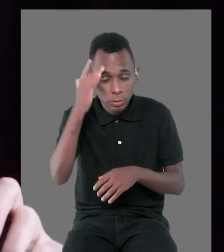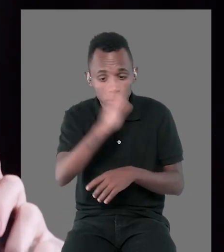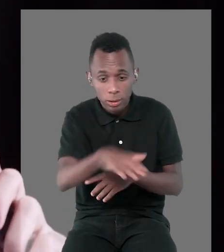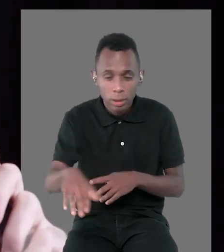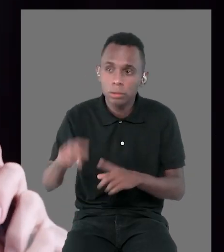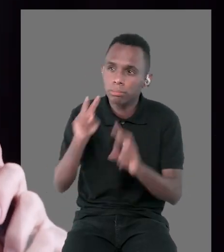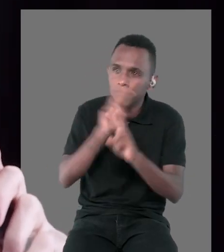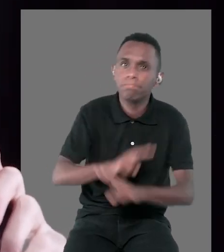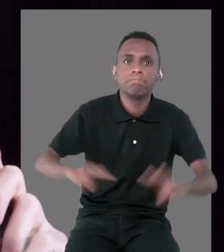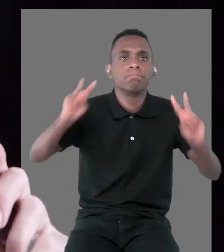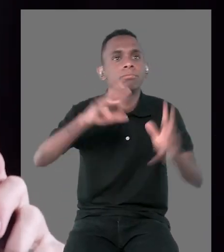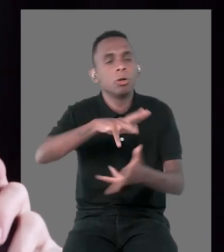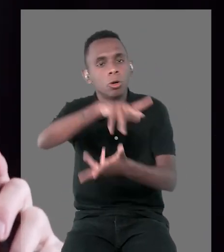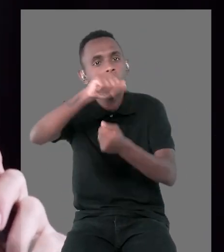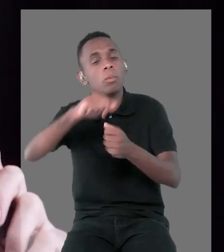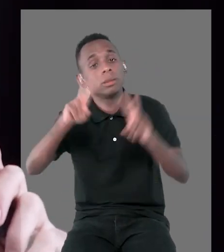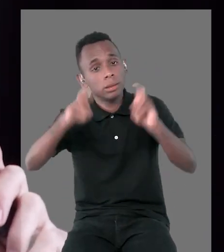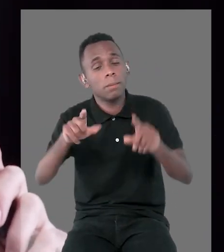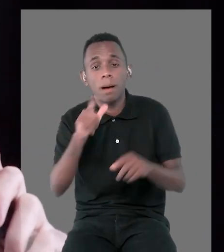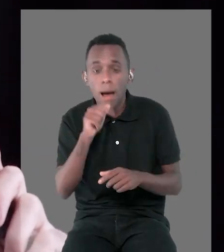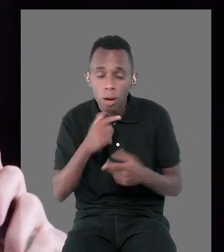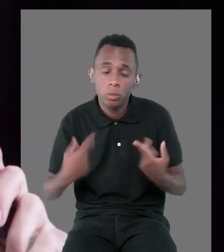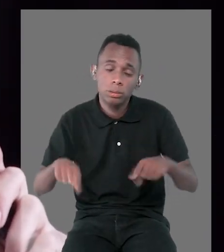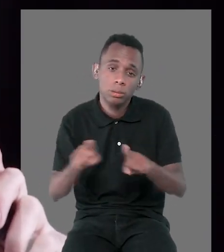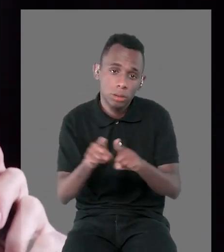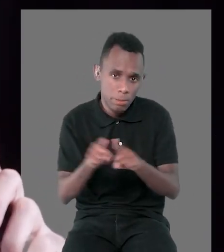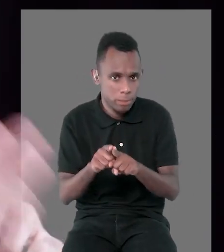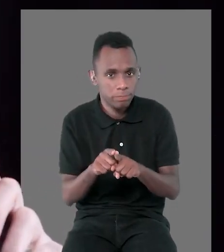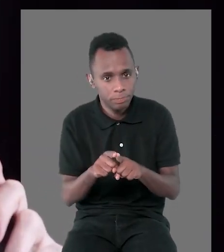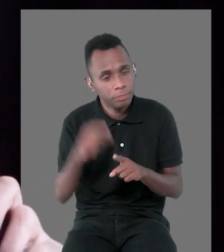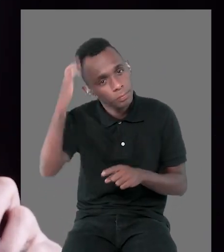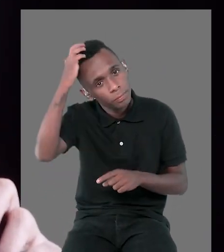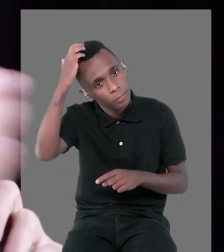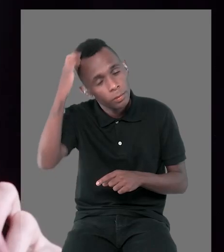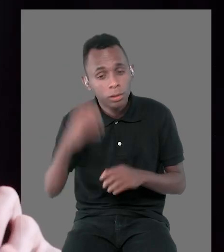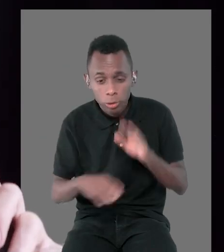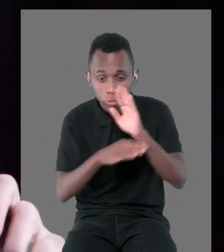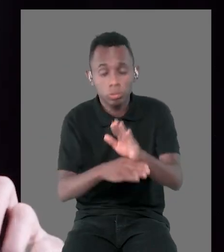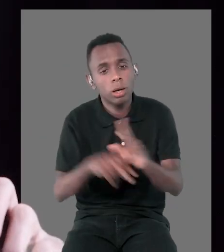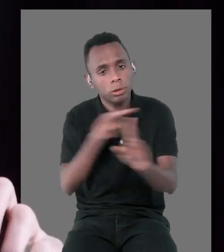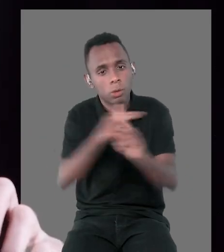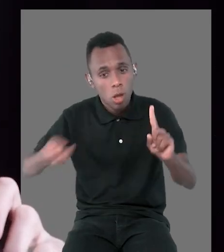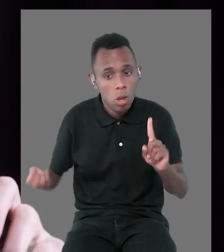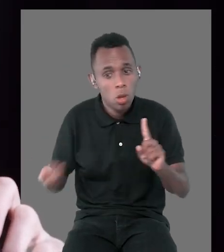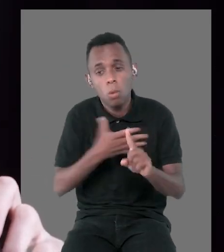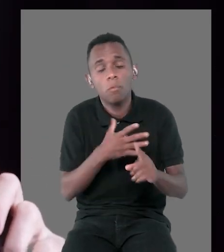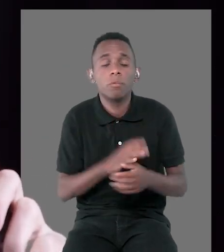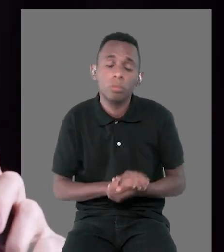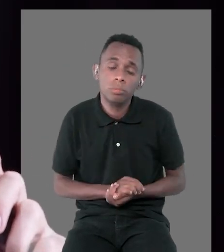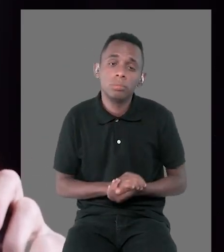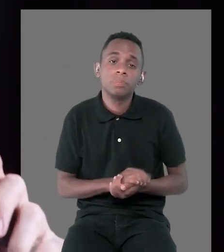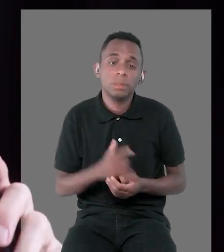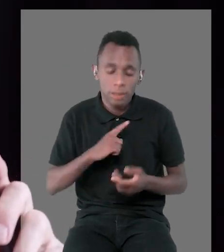da ecologia, abordar a temática da água, para ajudar elas, né, a ganhar esse olhar, né? A